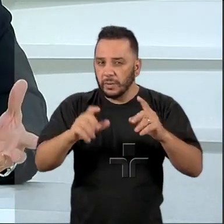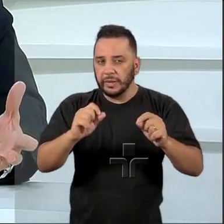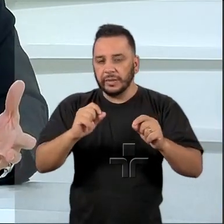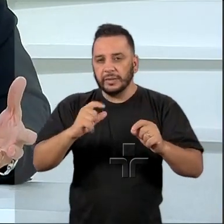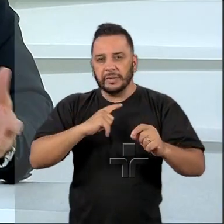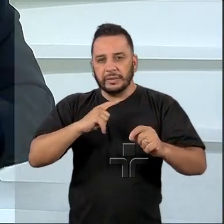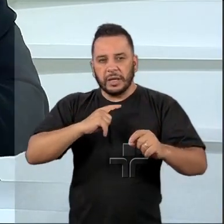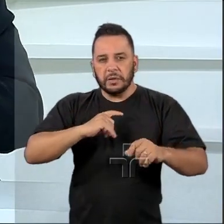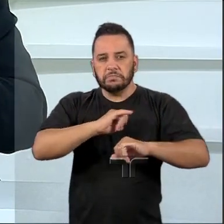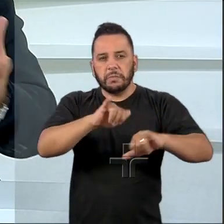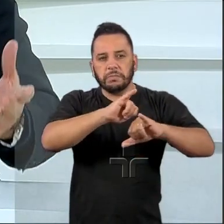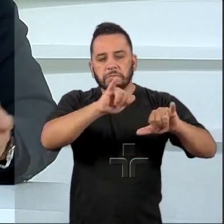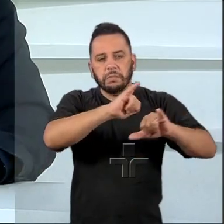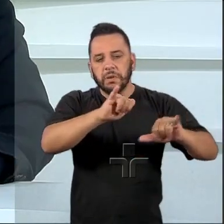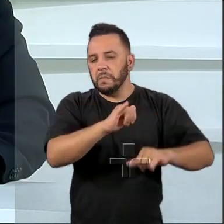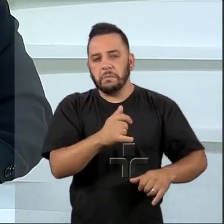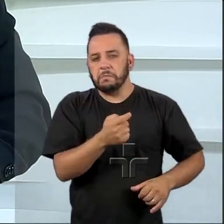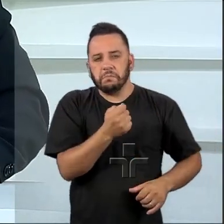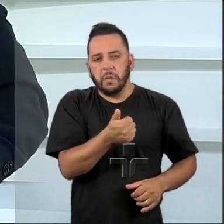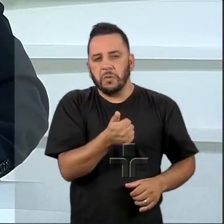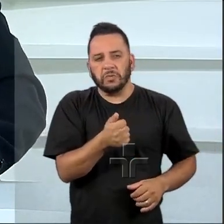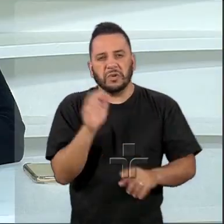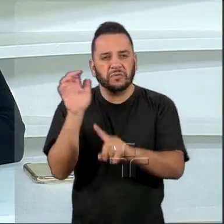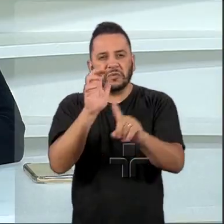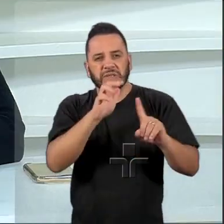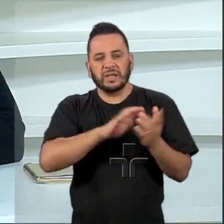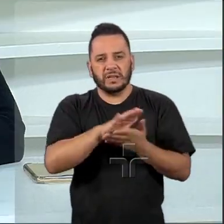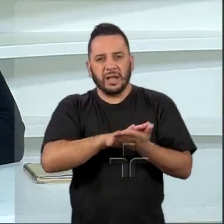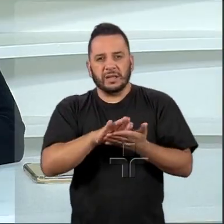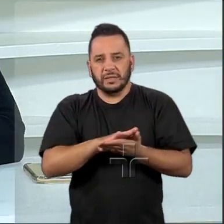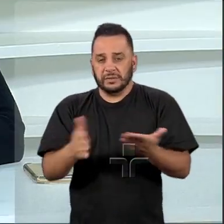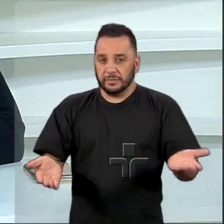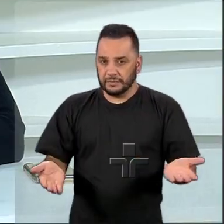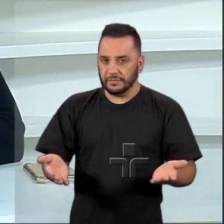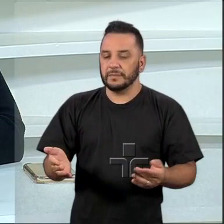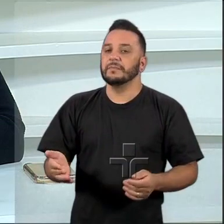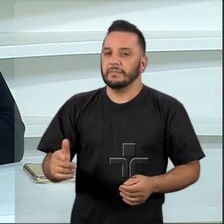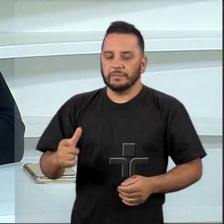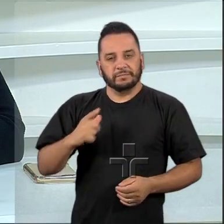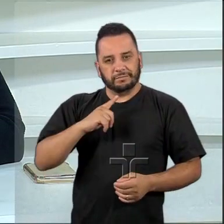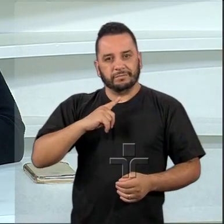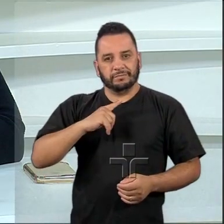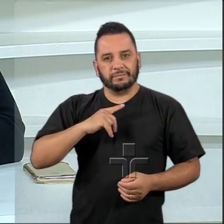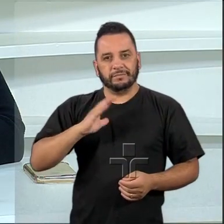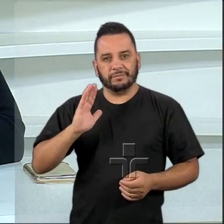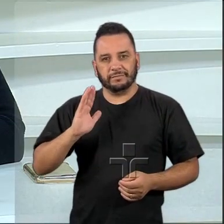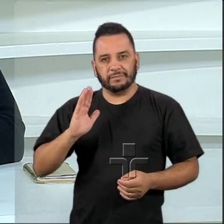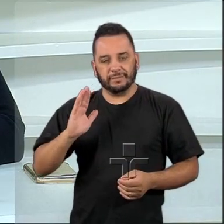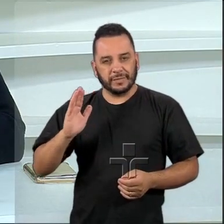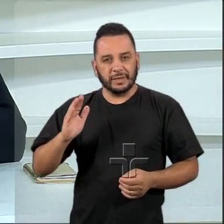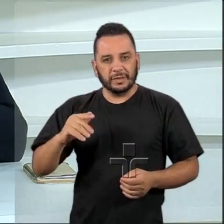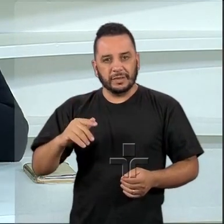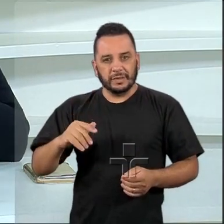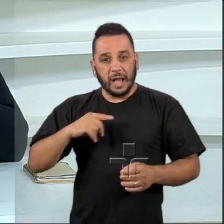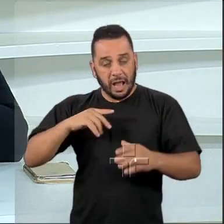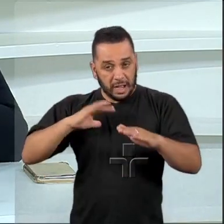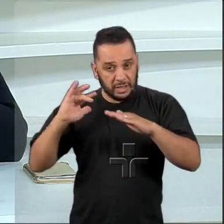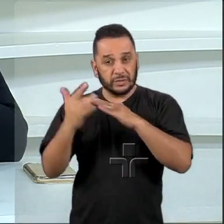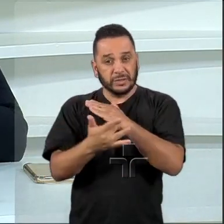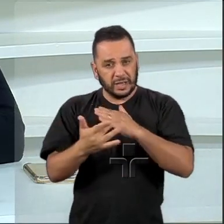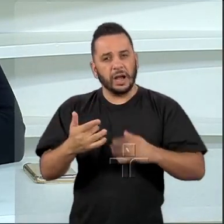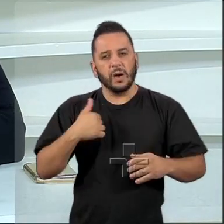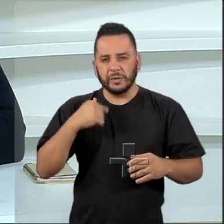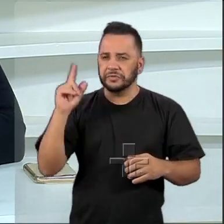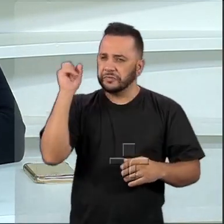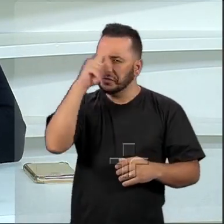pouca replicação e aí não vai ter efeito nenhum. Na disputa legislativa, a rede social é um negócio meio difícil